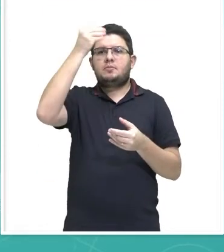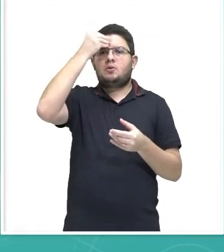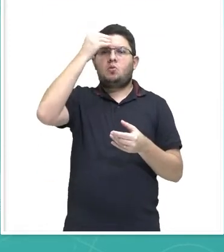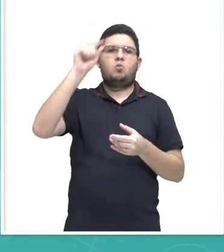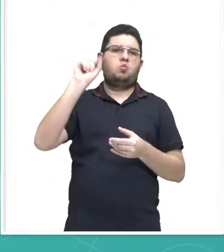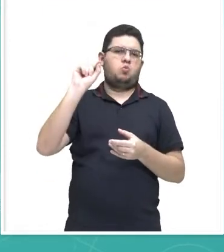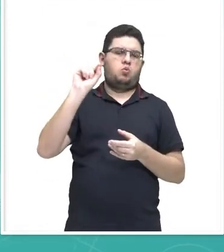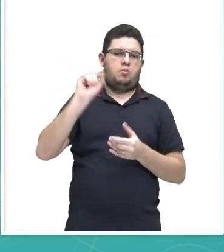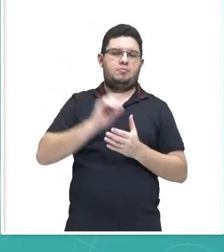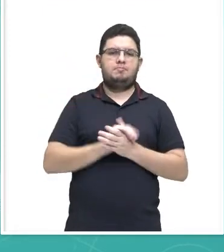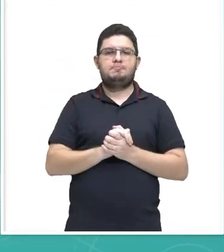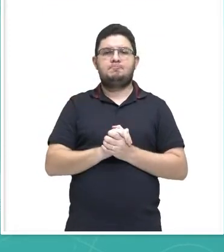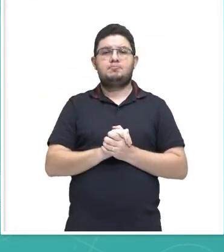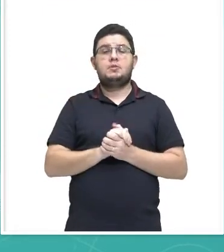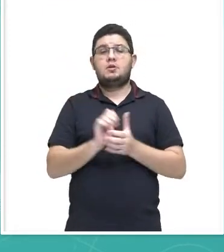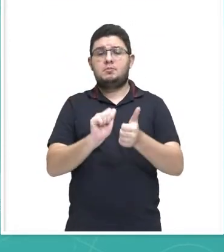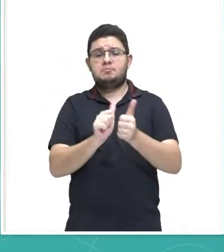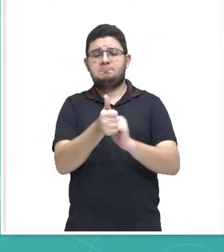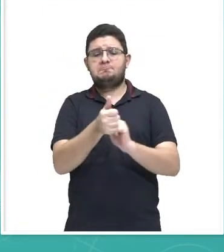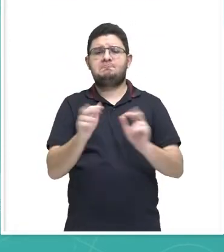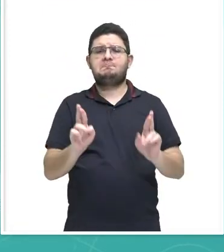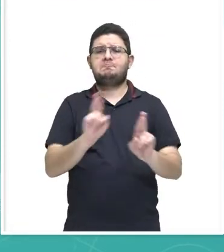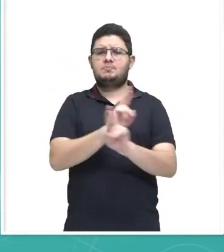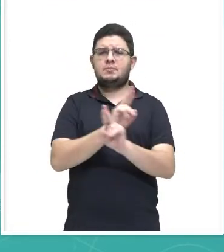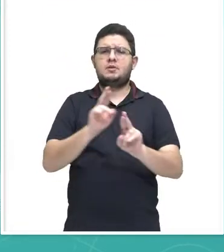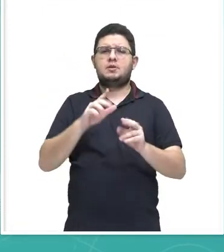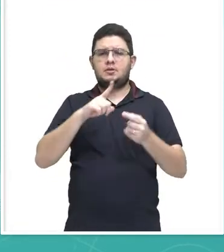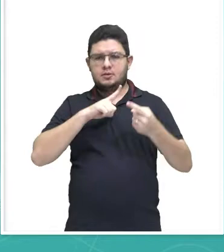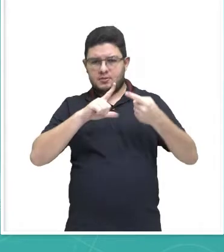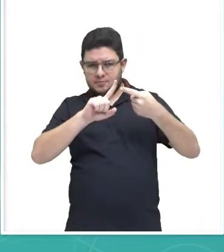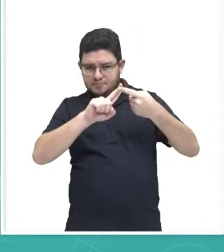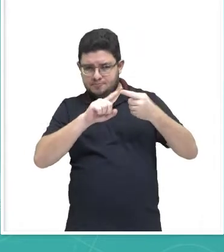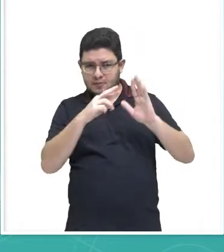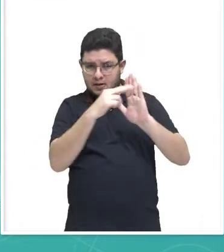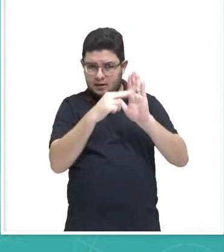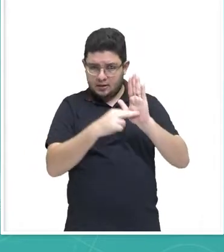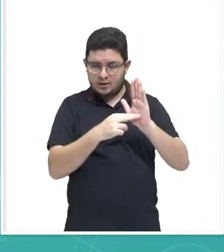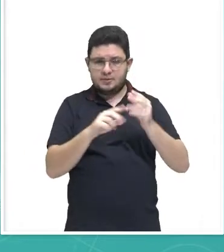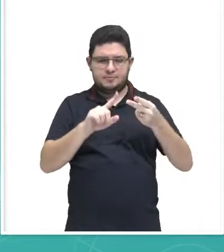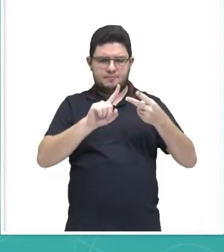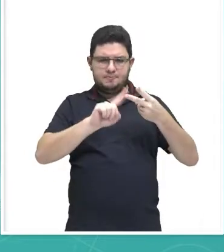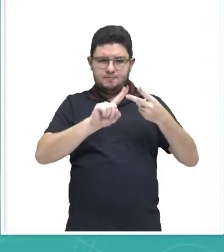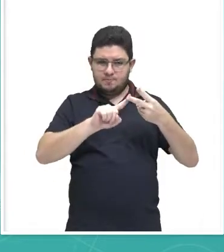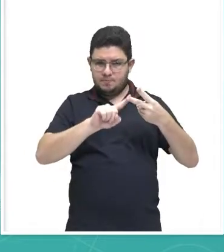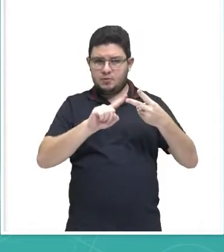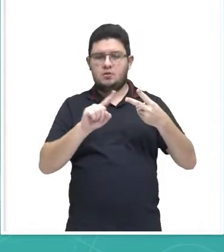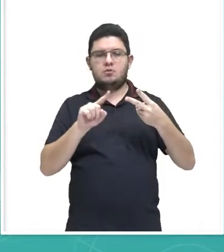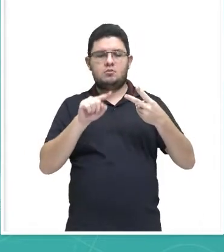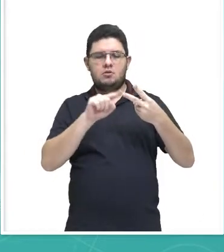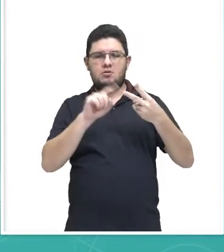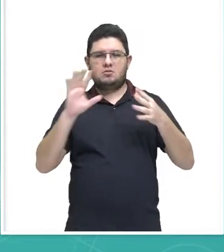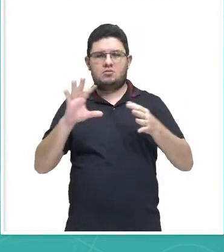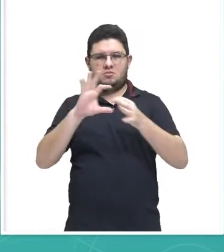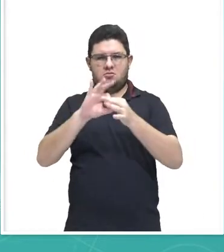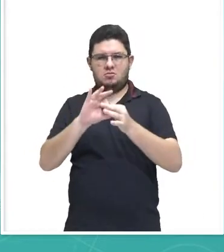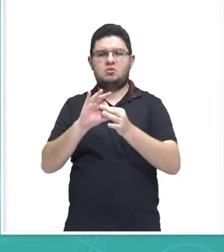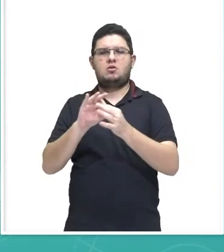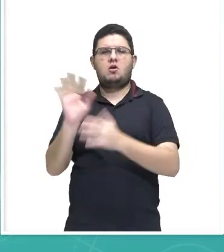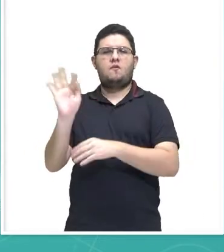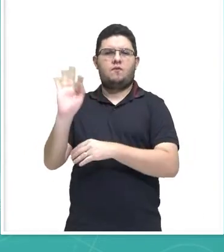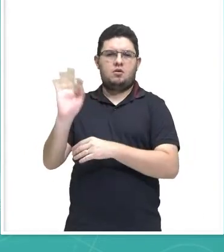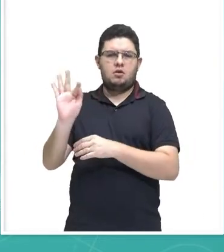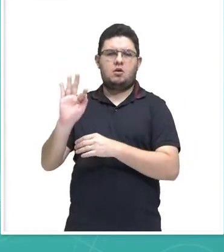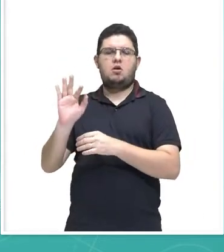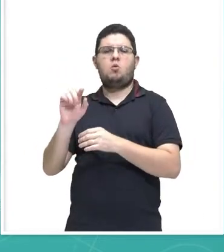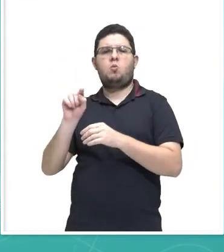vocês. Relacionado ao esporte, sempre possui regras. O que mais? Eles estão ligados a uma confederação, a uma